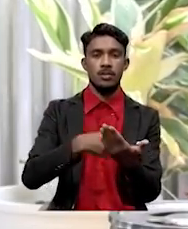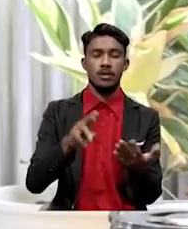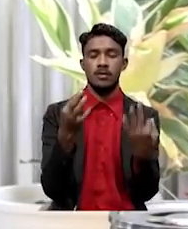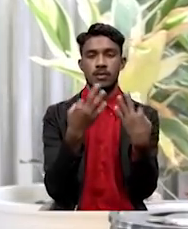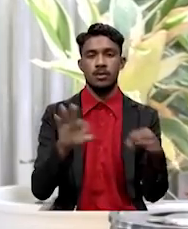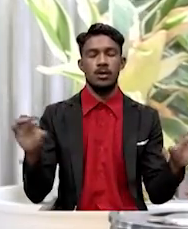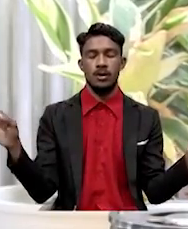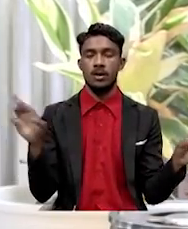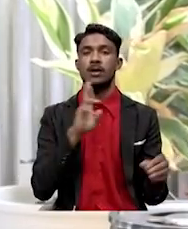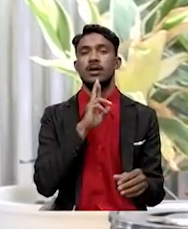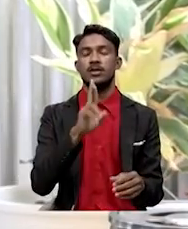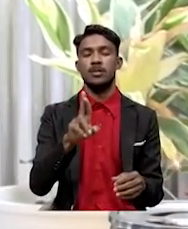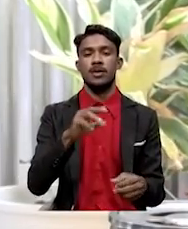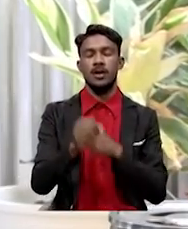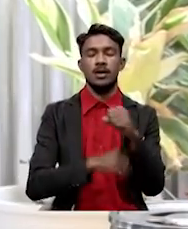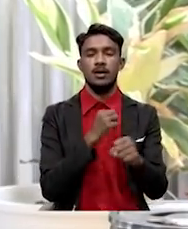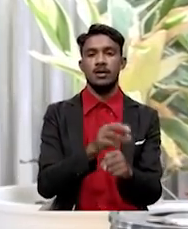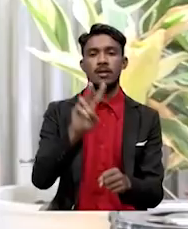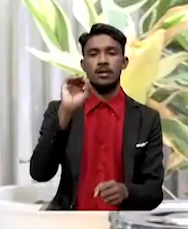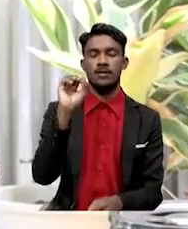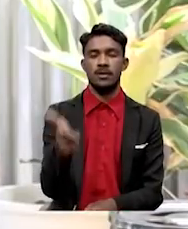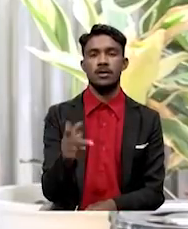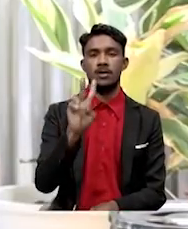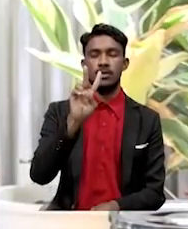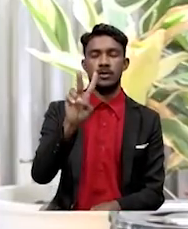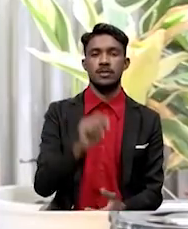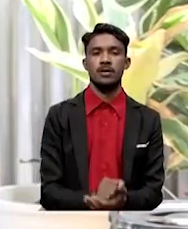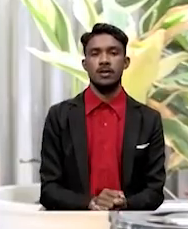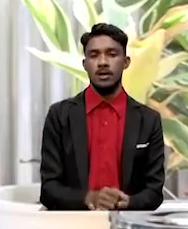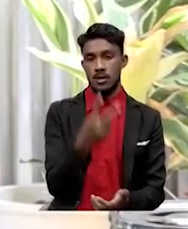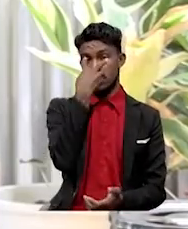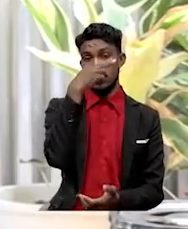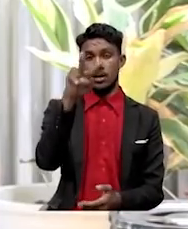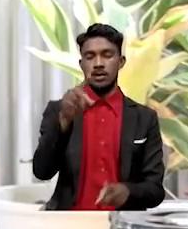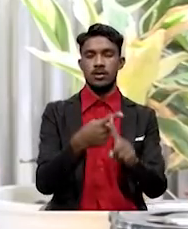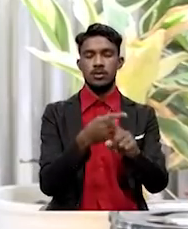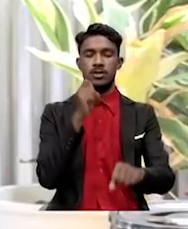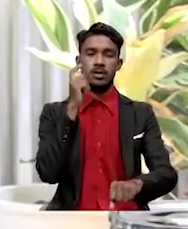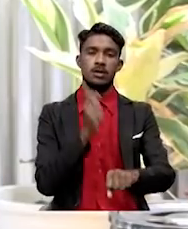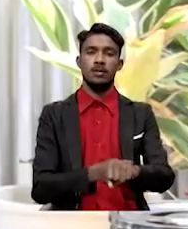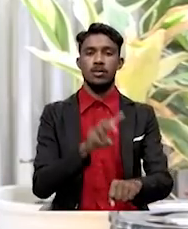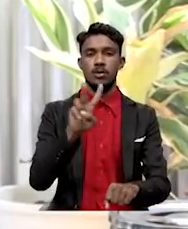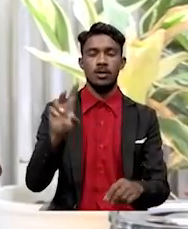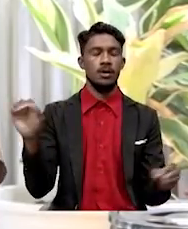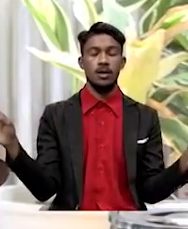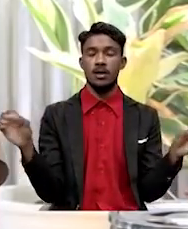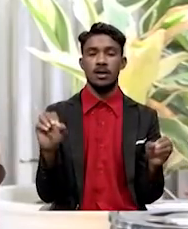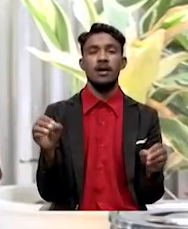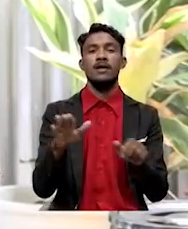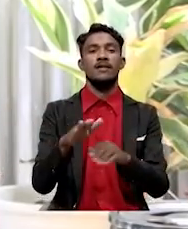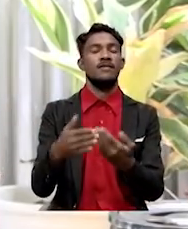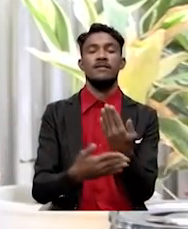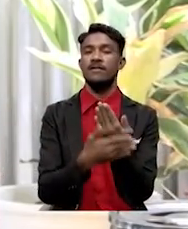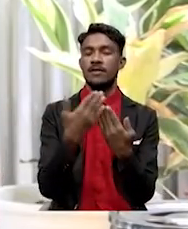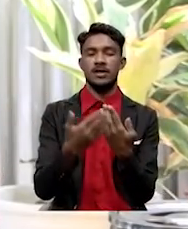ia razão para 2022. Harehu se situação ruane lá os fácil ba